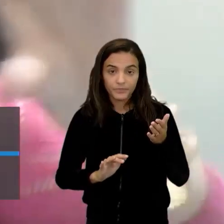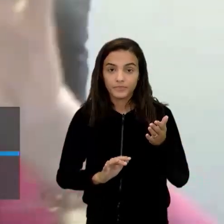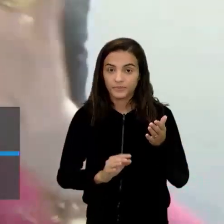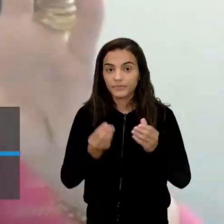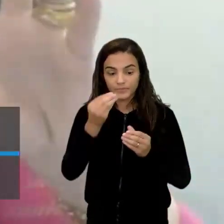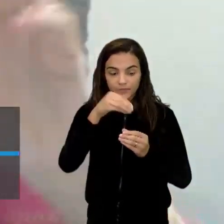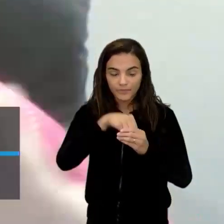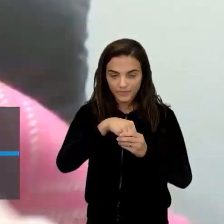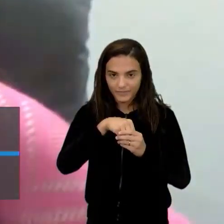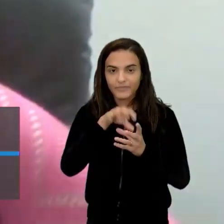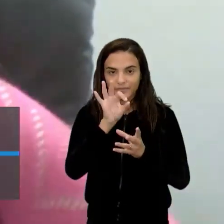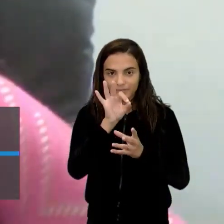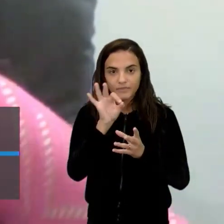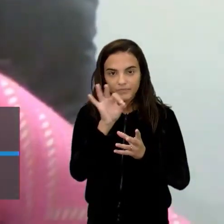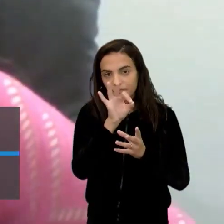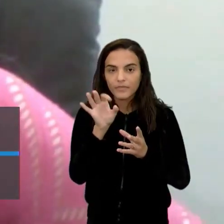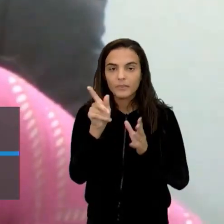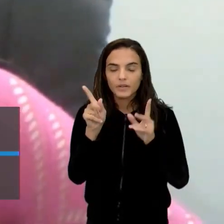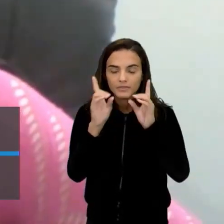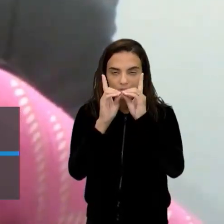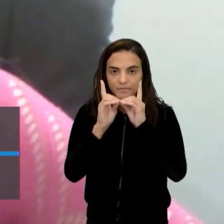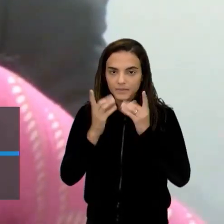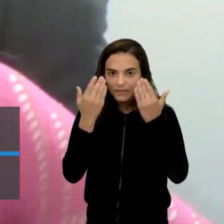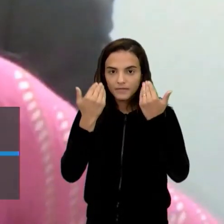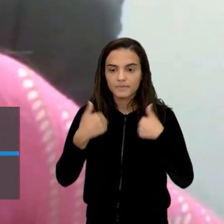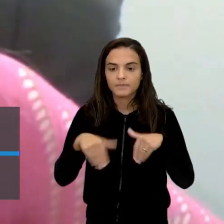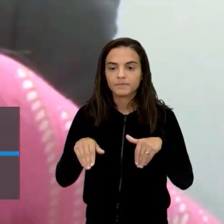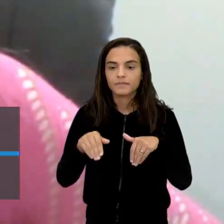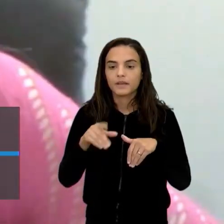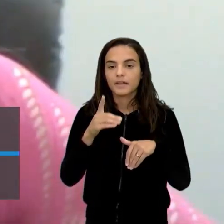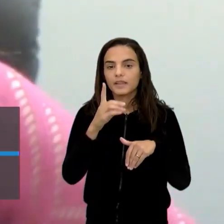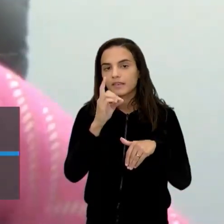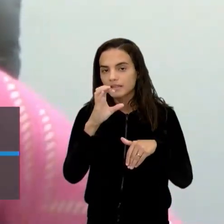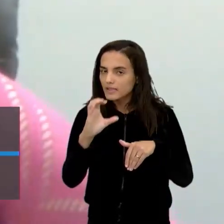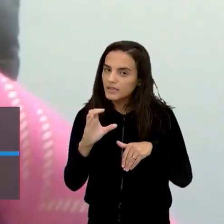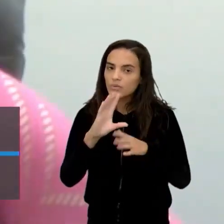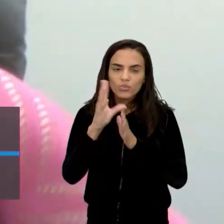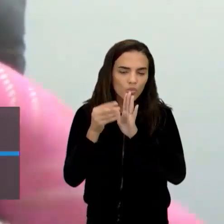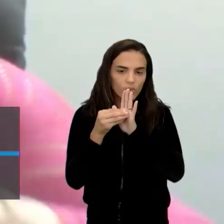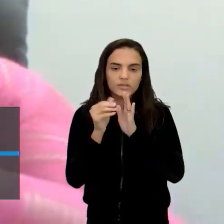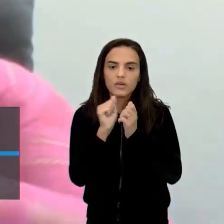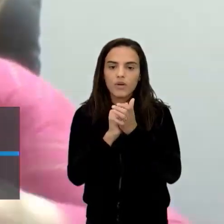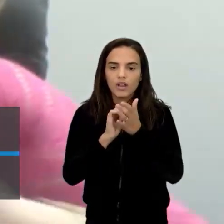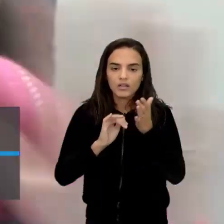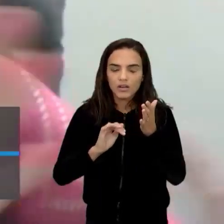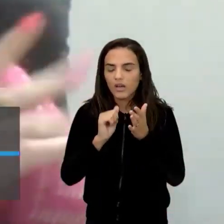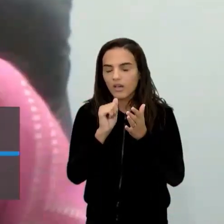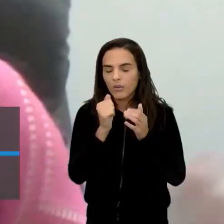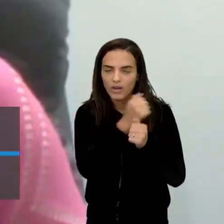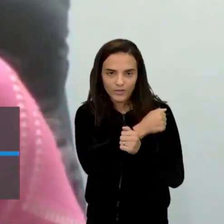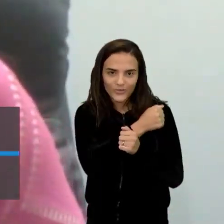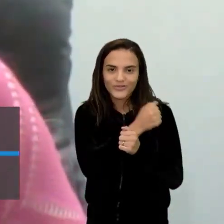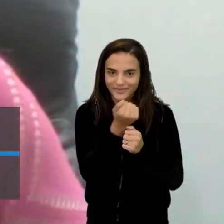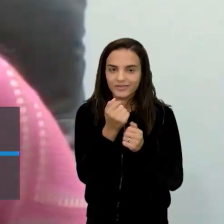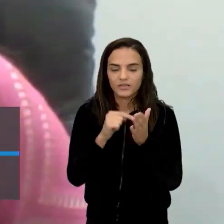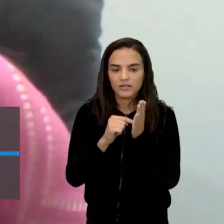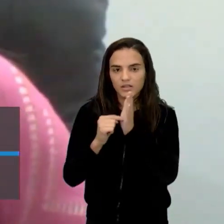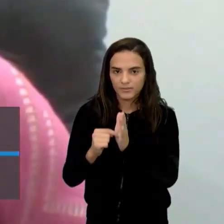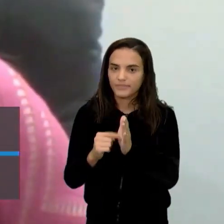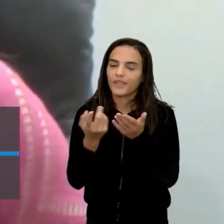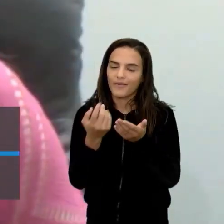em sentenças para deficiência física, PC, tá? Todos esses alunos que eu venho apresentando até aqui